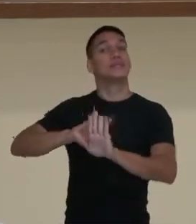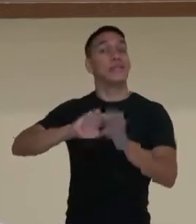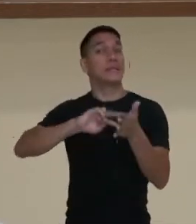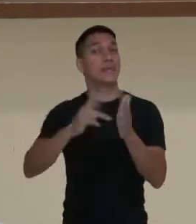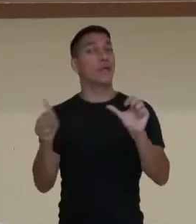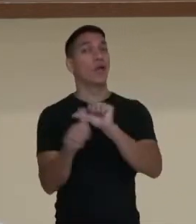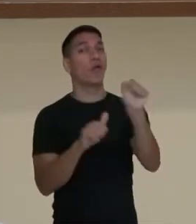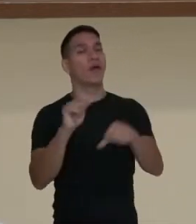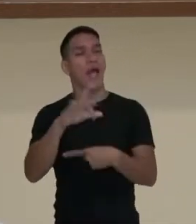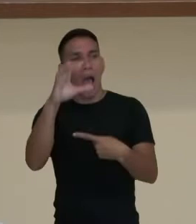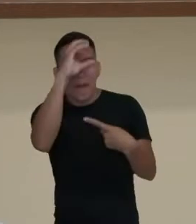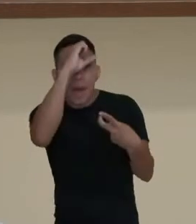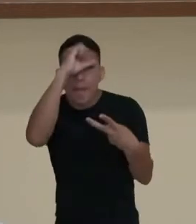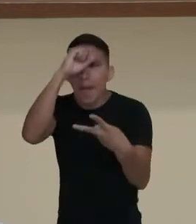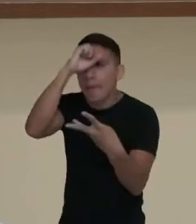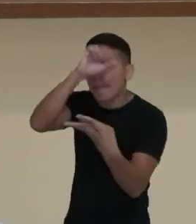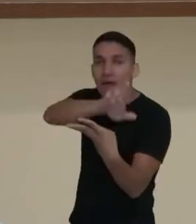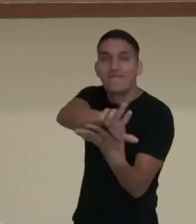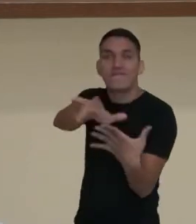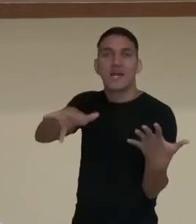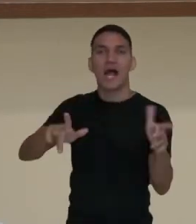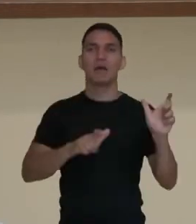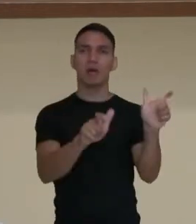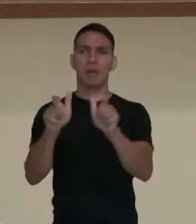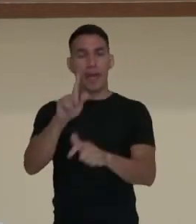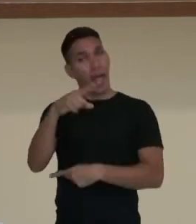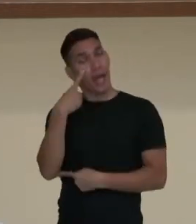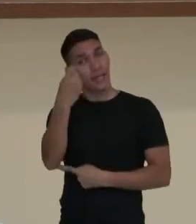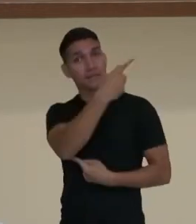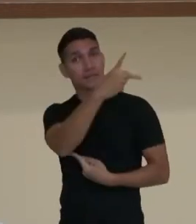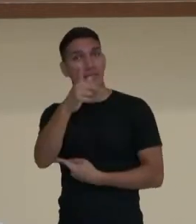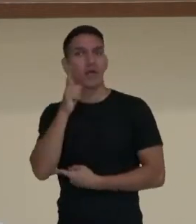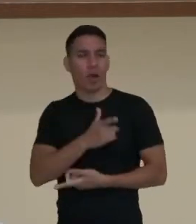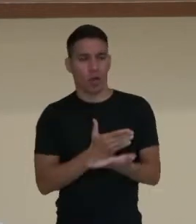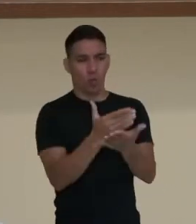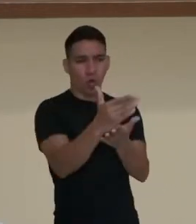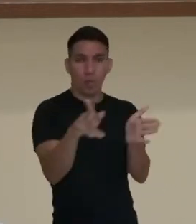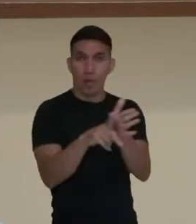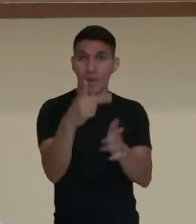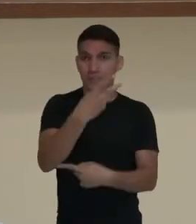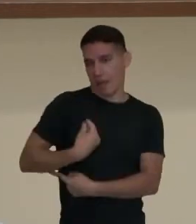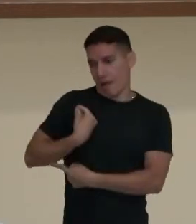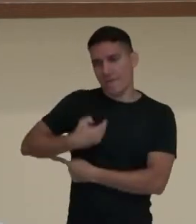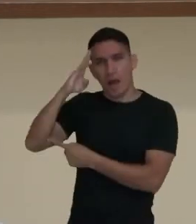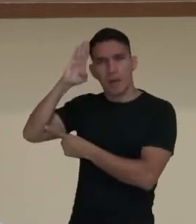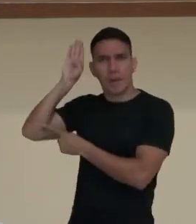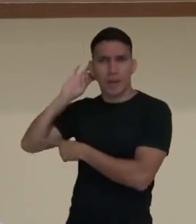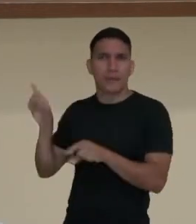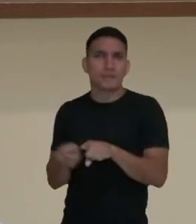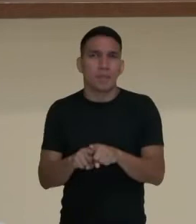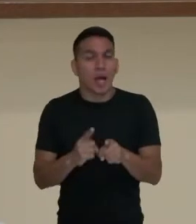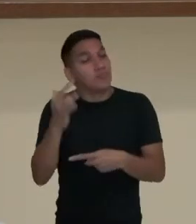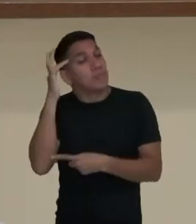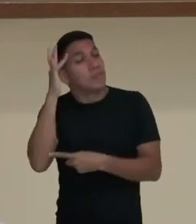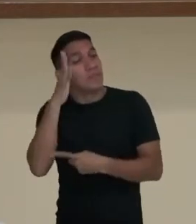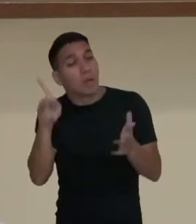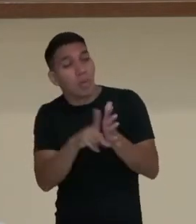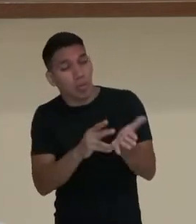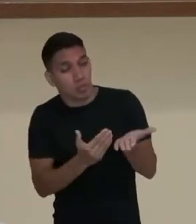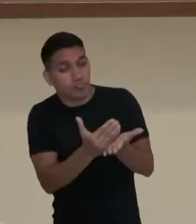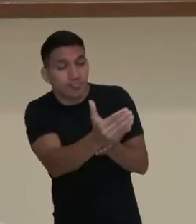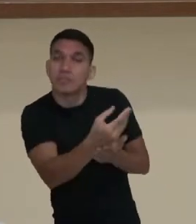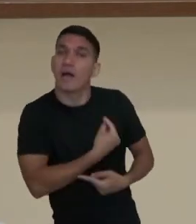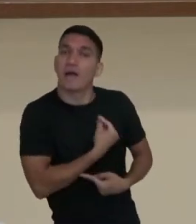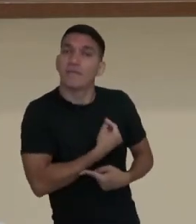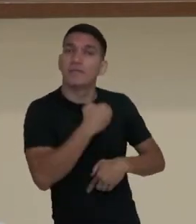vários lugares. E isso é interessante para você que está começando aí tua vida acadêmica, pensando no início de uma vida profissional,